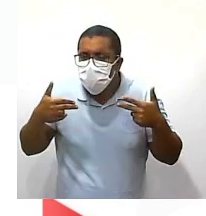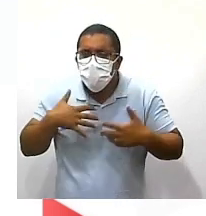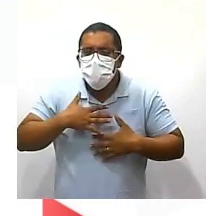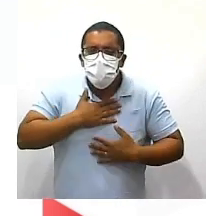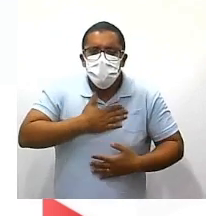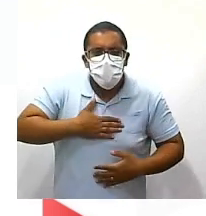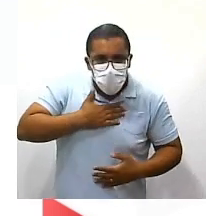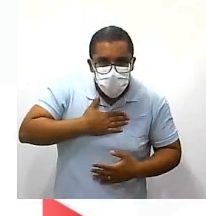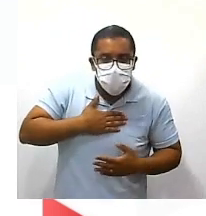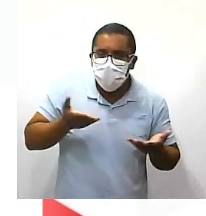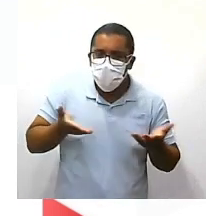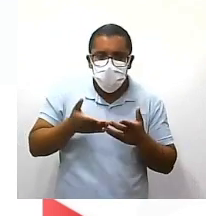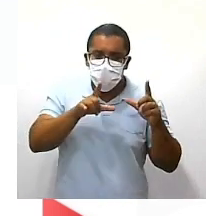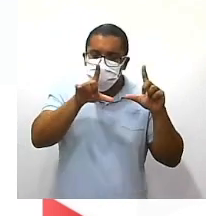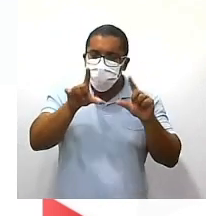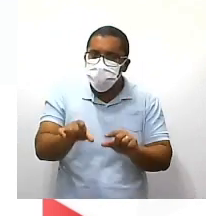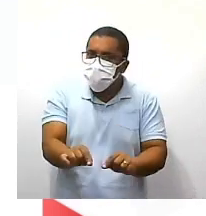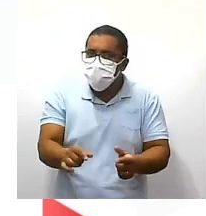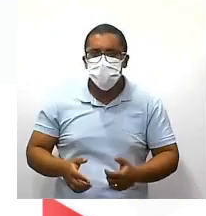Outras consequências